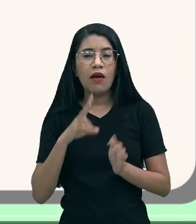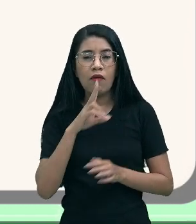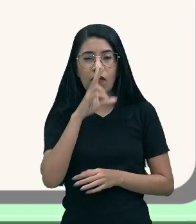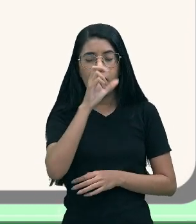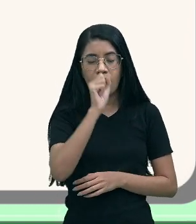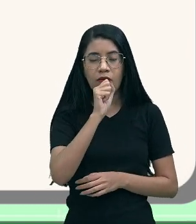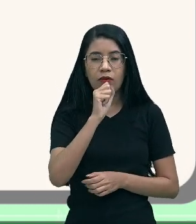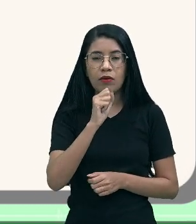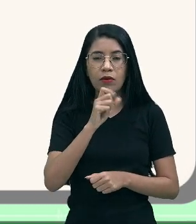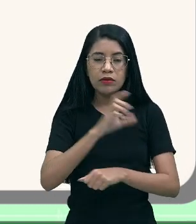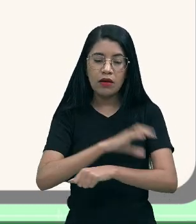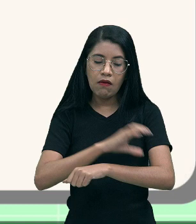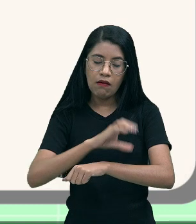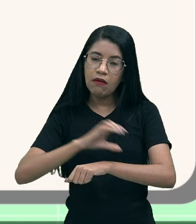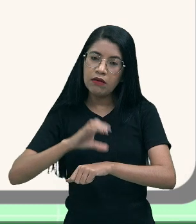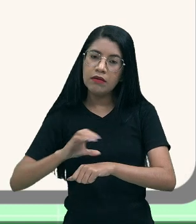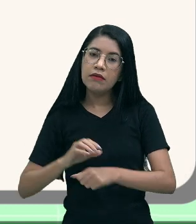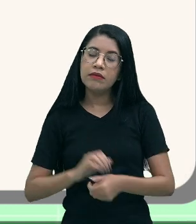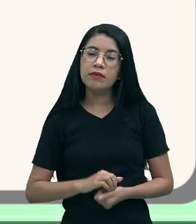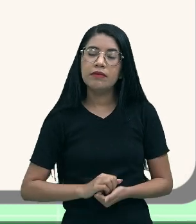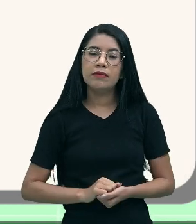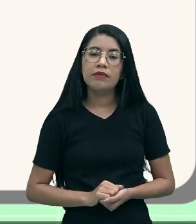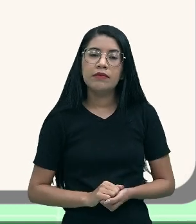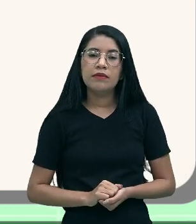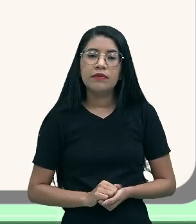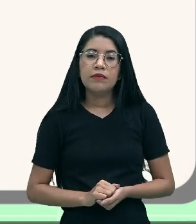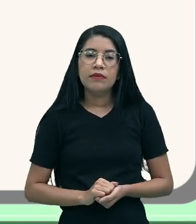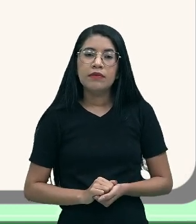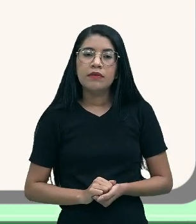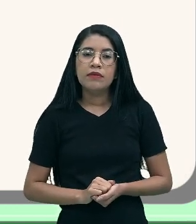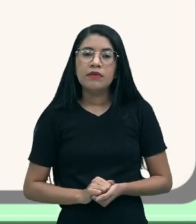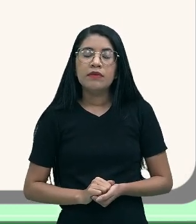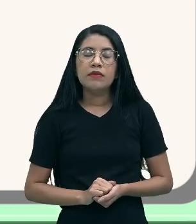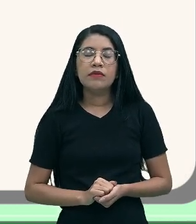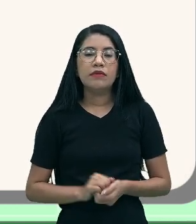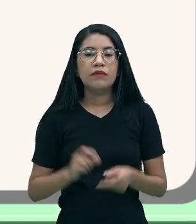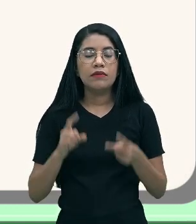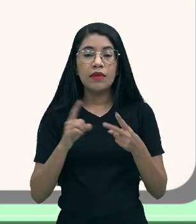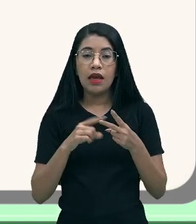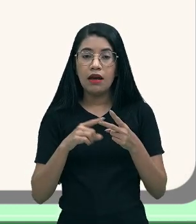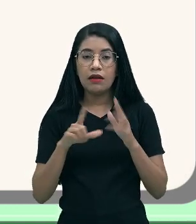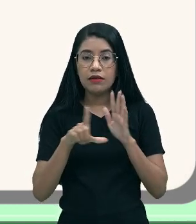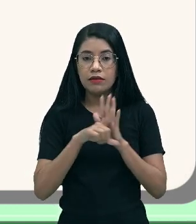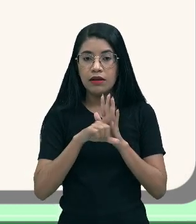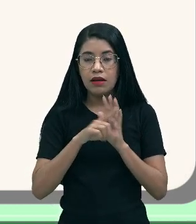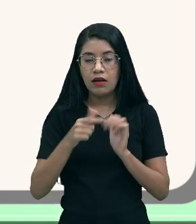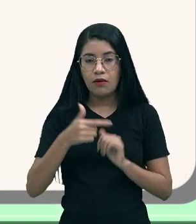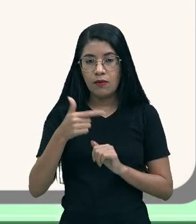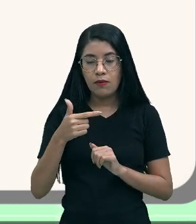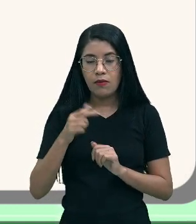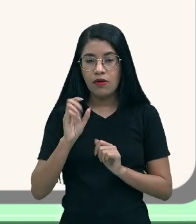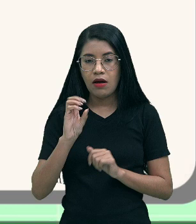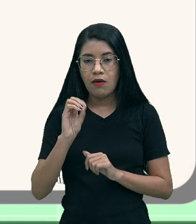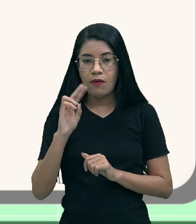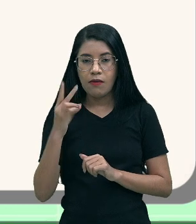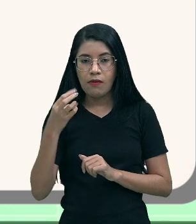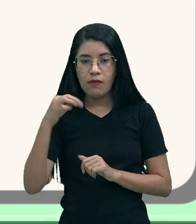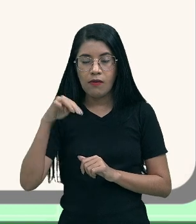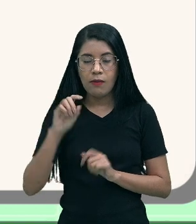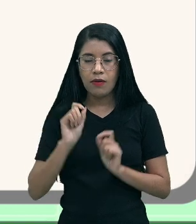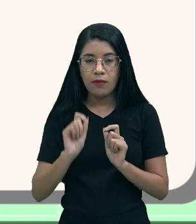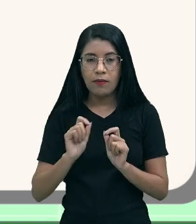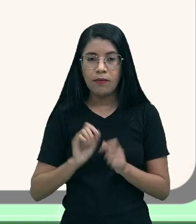nossa corrente elétrica. Já a nossa segunda lei de Ohm, ela